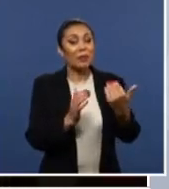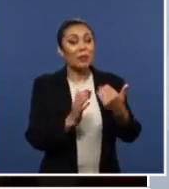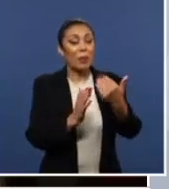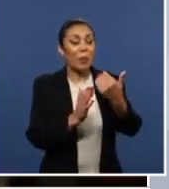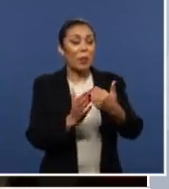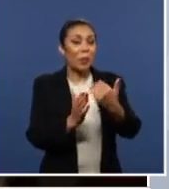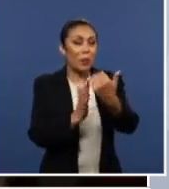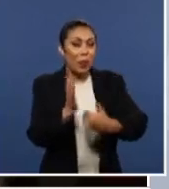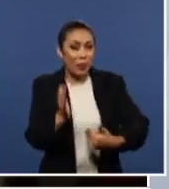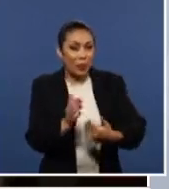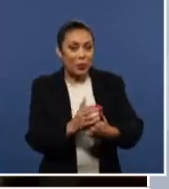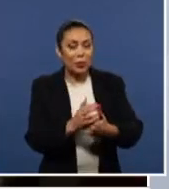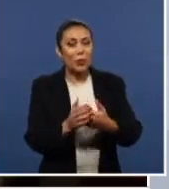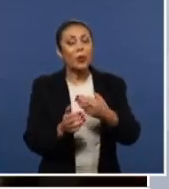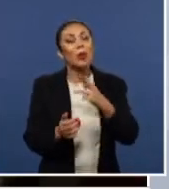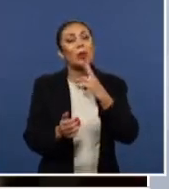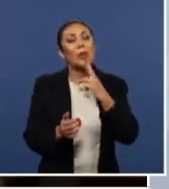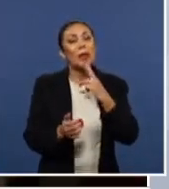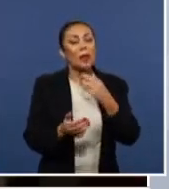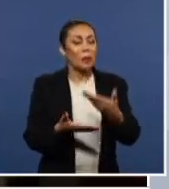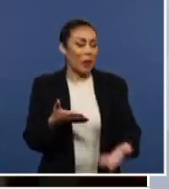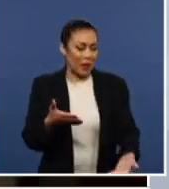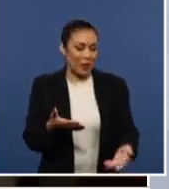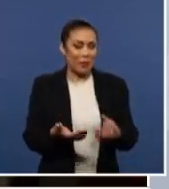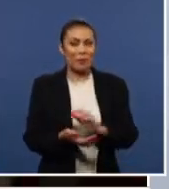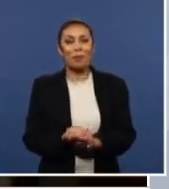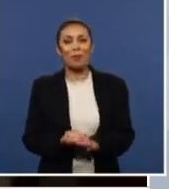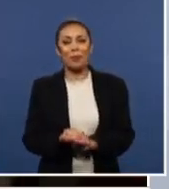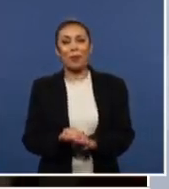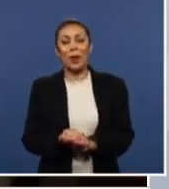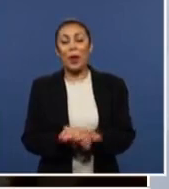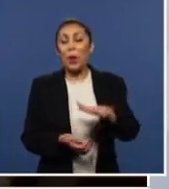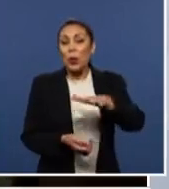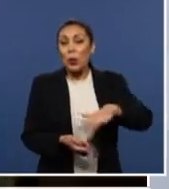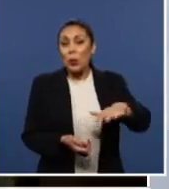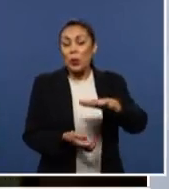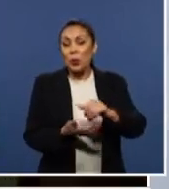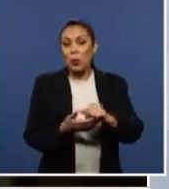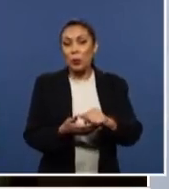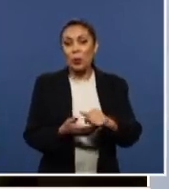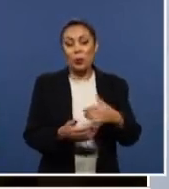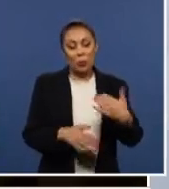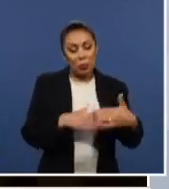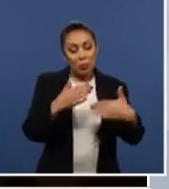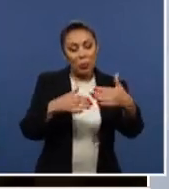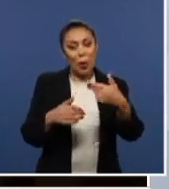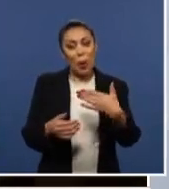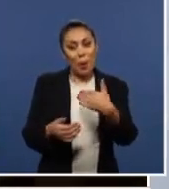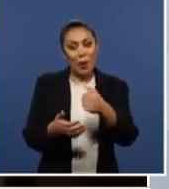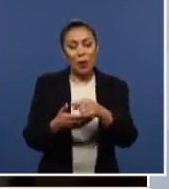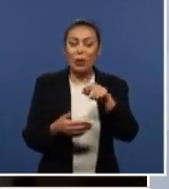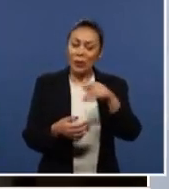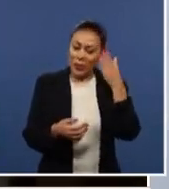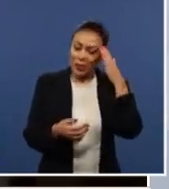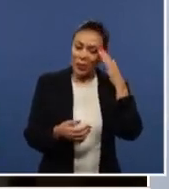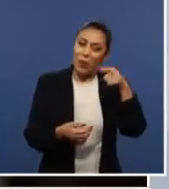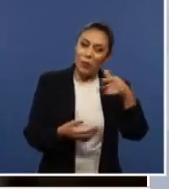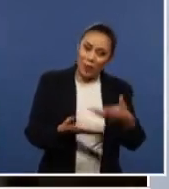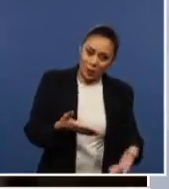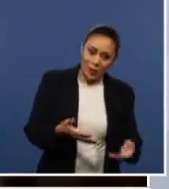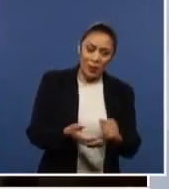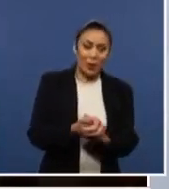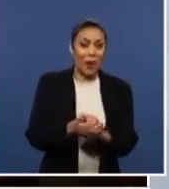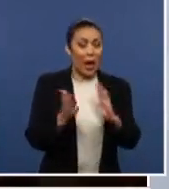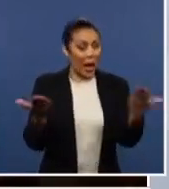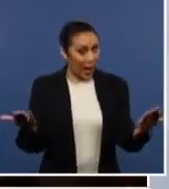pontos potenciais do Rodrigo Garcia. Quando todo mundo vai melhor do que você, você sabe que você perdeu. Era o caso do Rodrigo